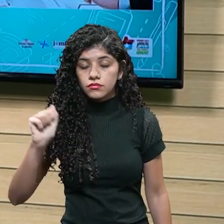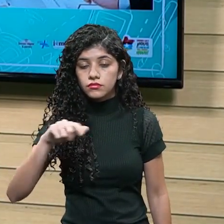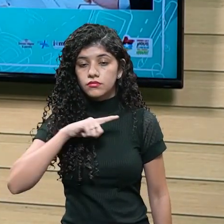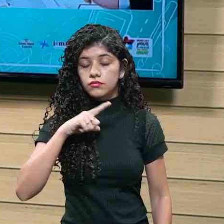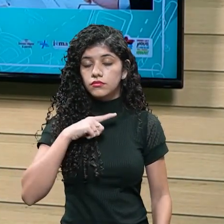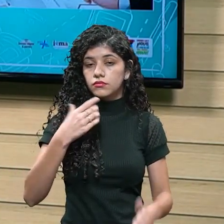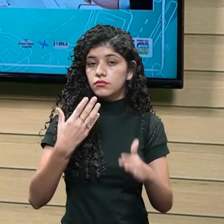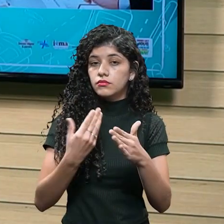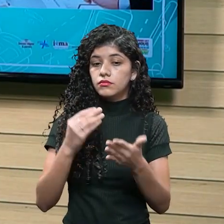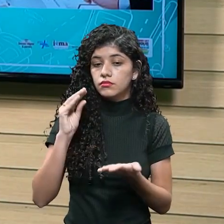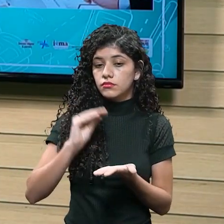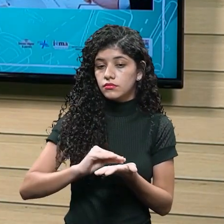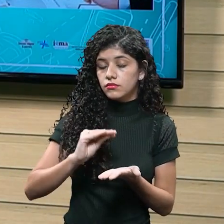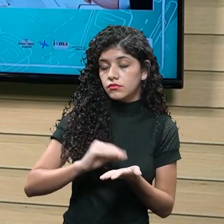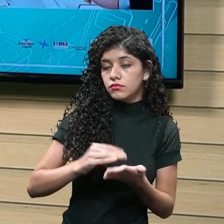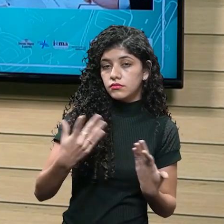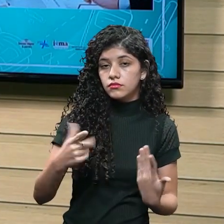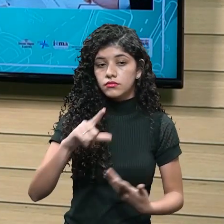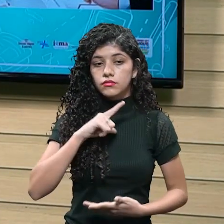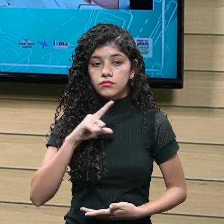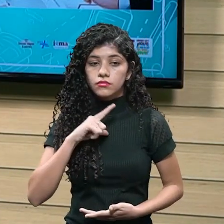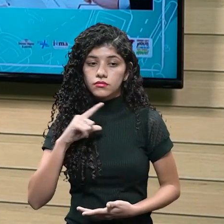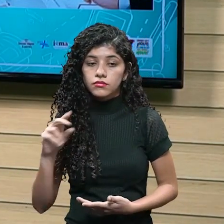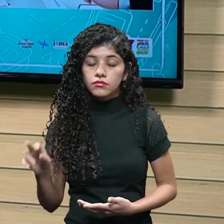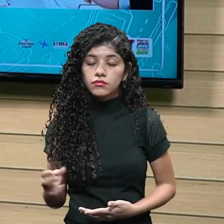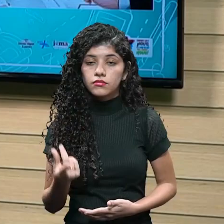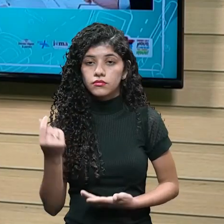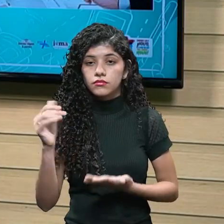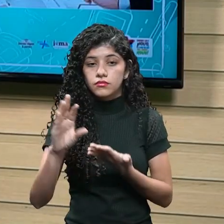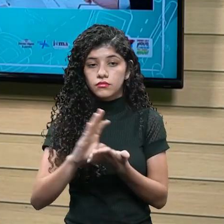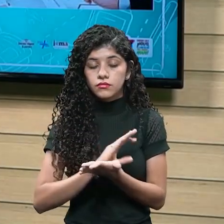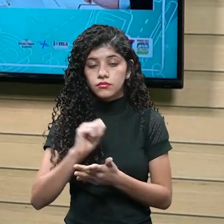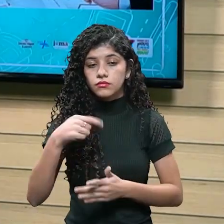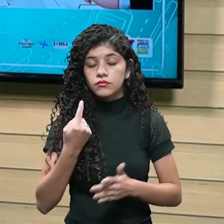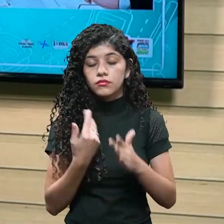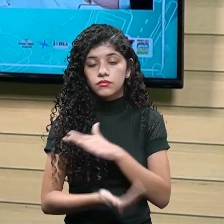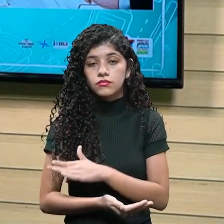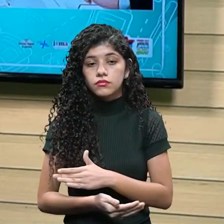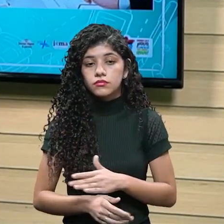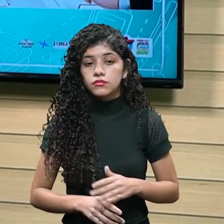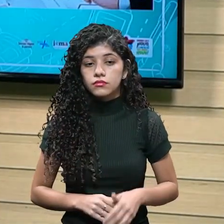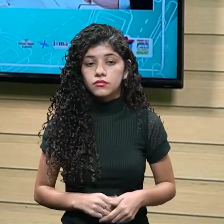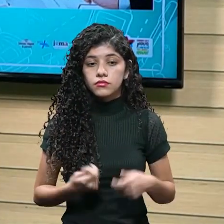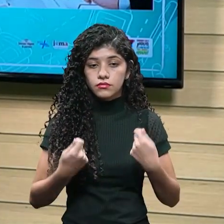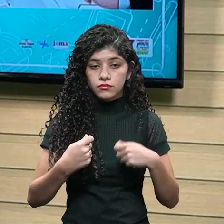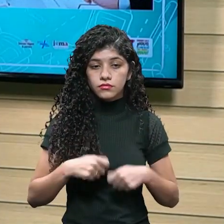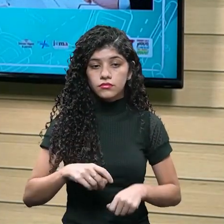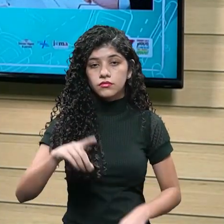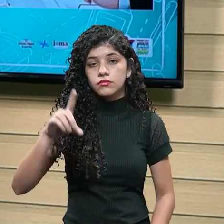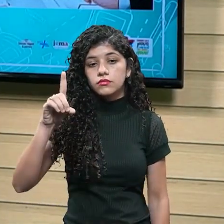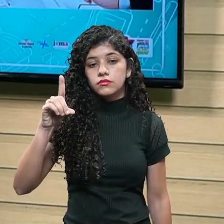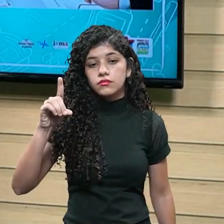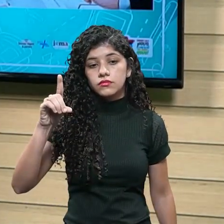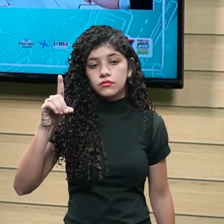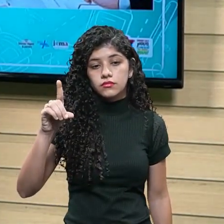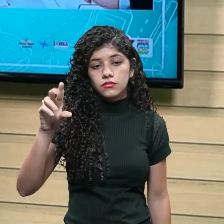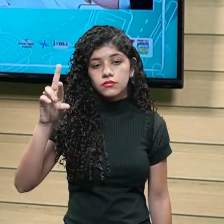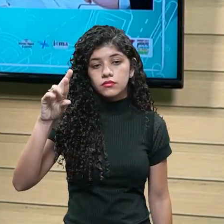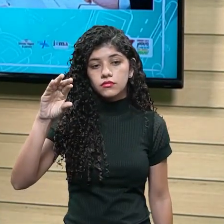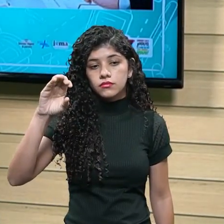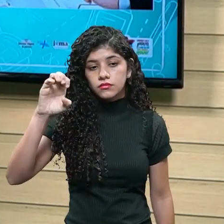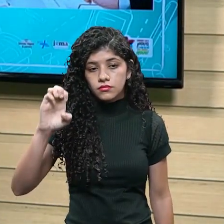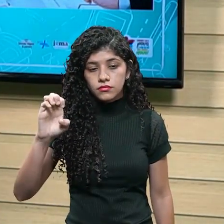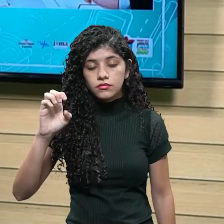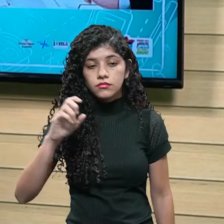custo e despesa, e o seu resultado ocasiona lucros ou prejuízos. Então, nesse caso aqui, a gente sabe que já vai ter que fazer uma DREzinha, o contador